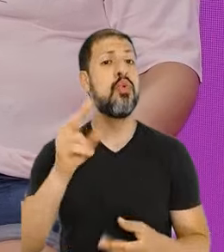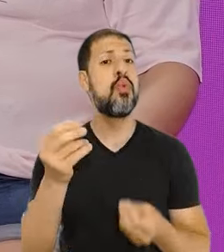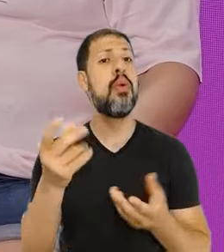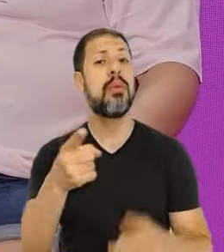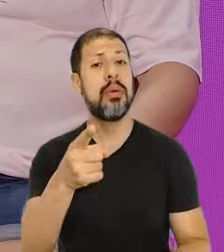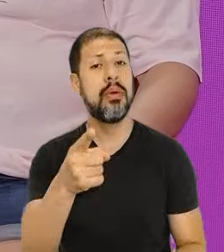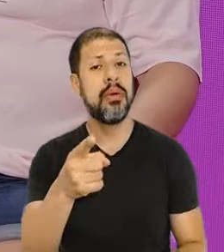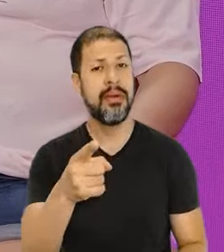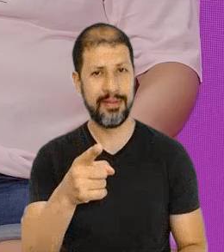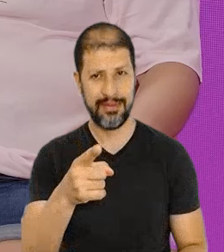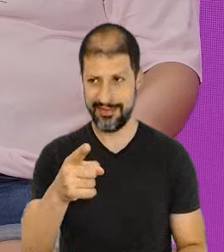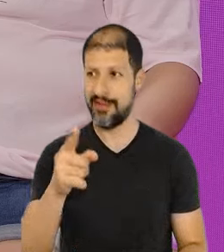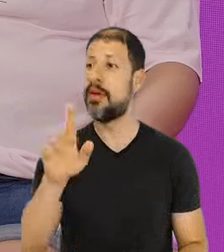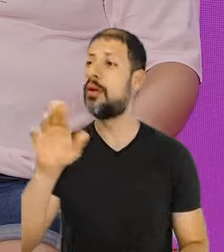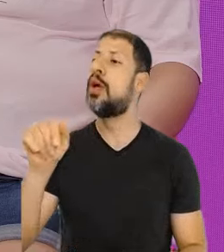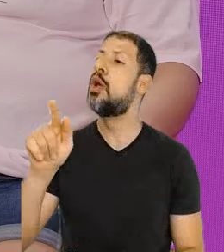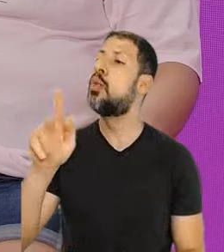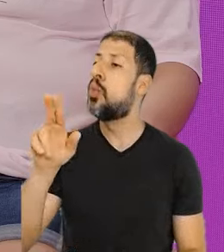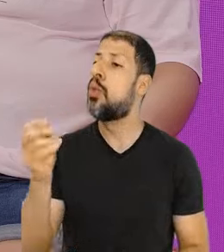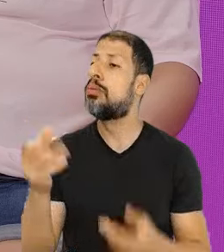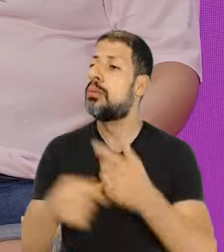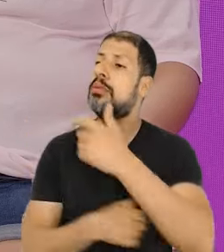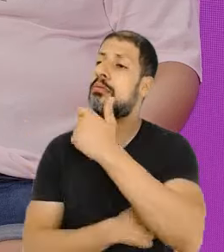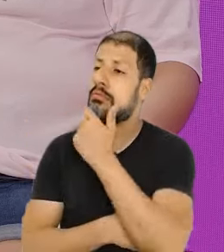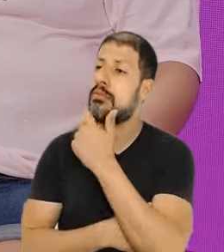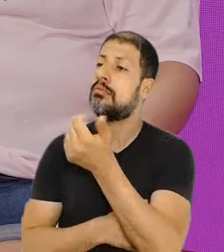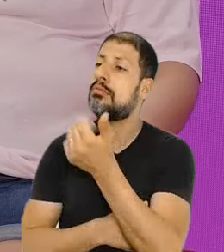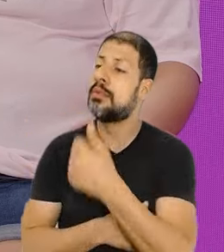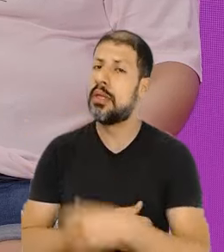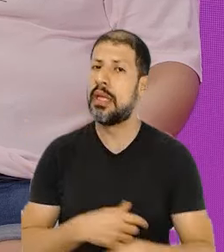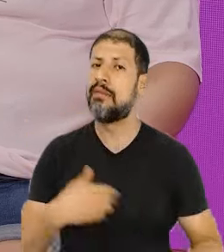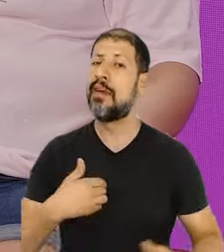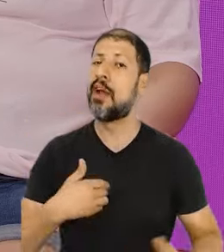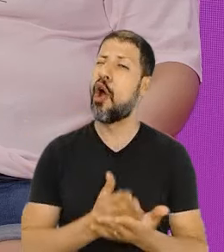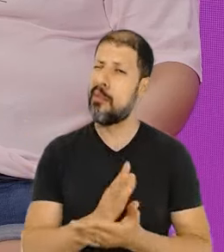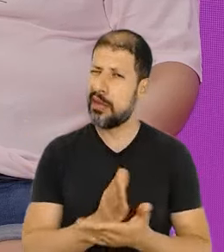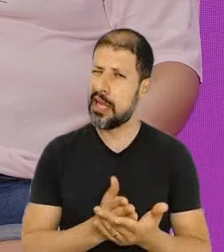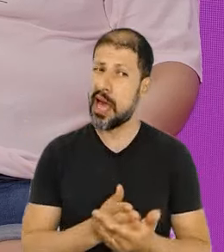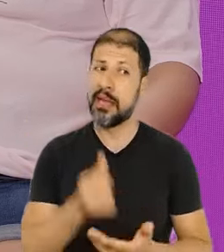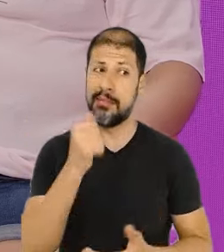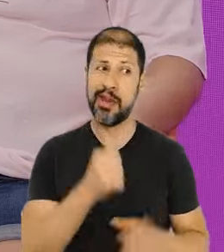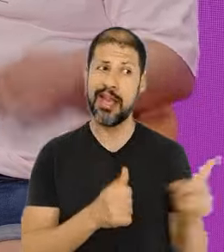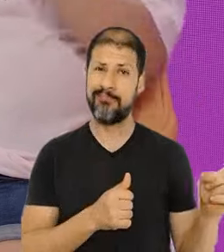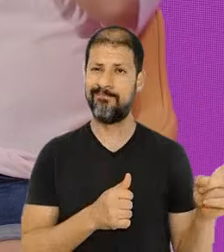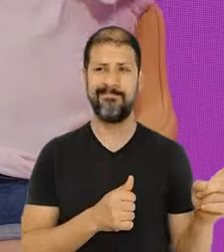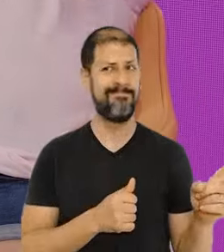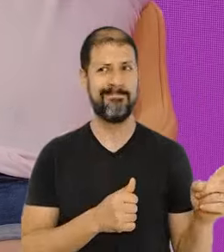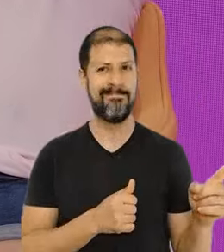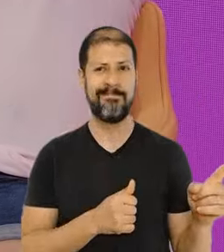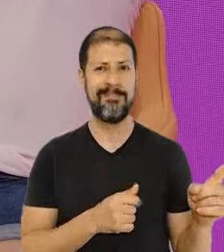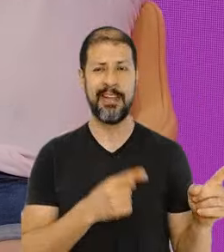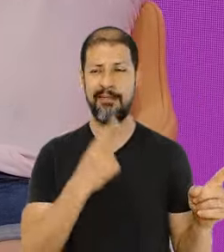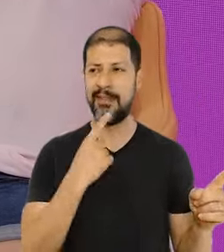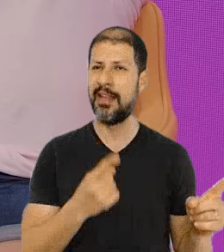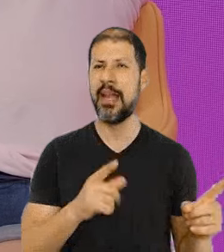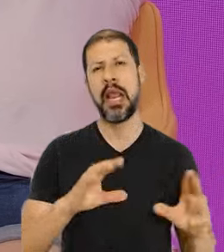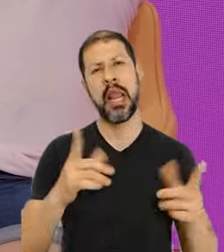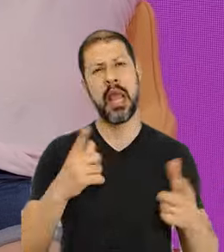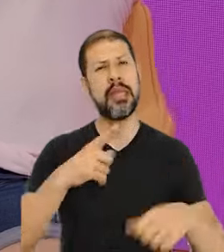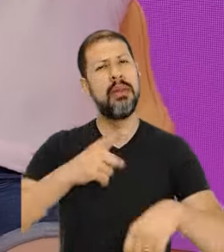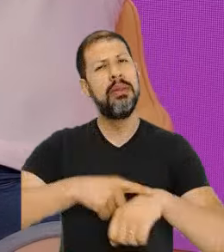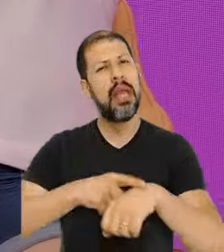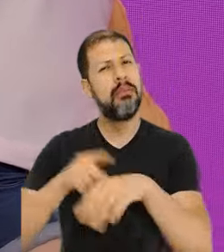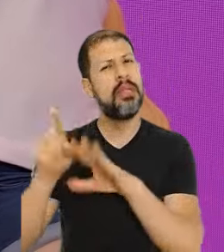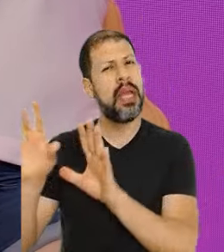o Gu e manda falou Gu e aí o Gustavo táa se sentindo incomodado com uma copeira ali não tava deixando ele Lógico que ele tem um tempinho